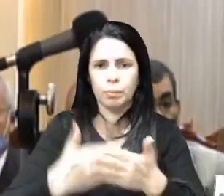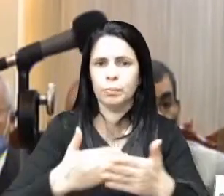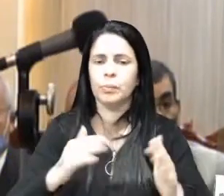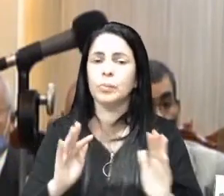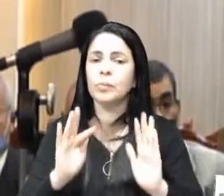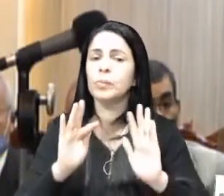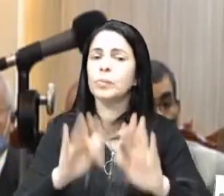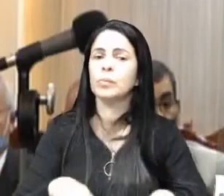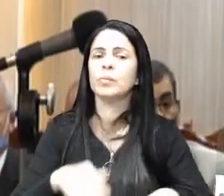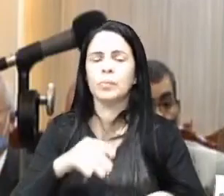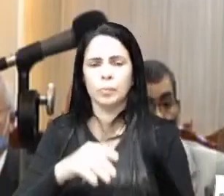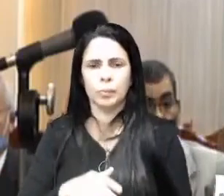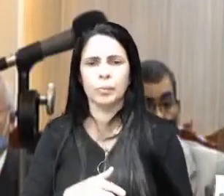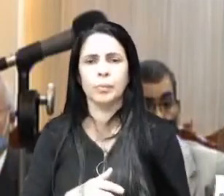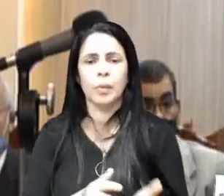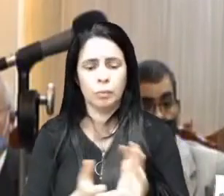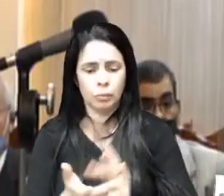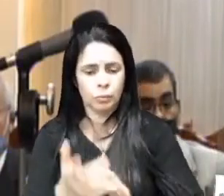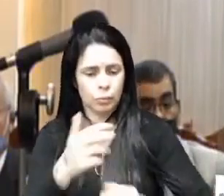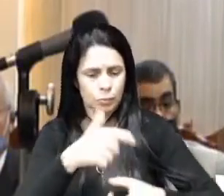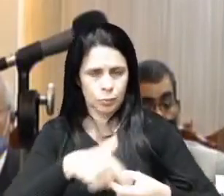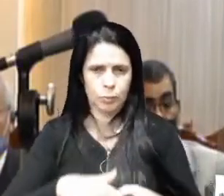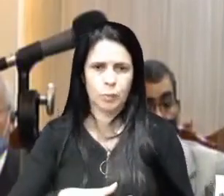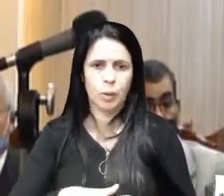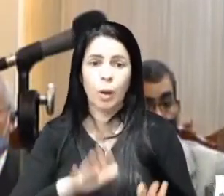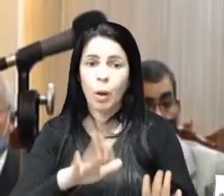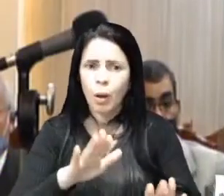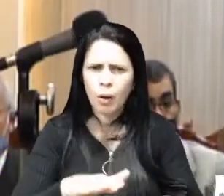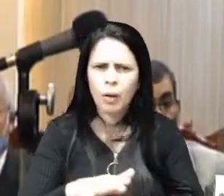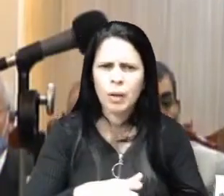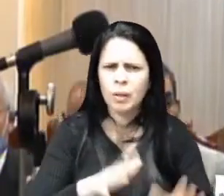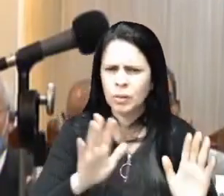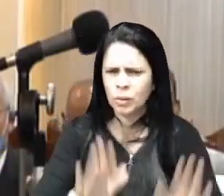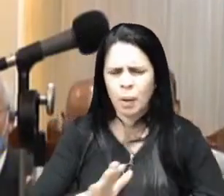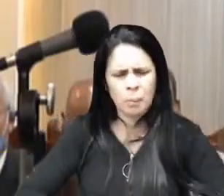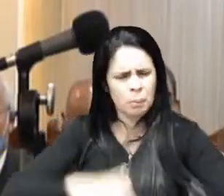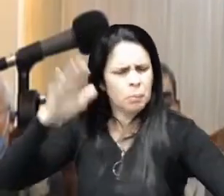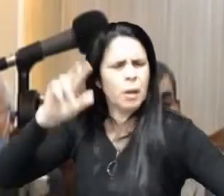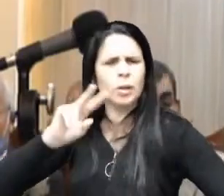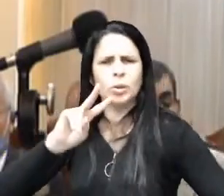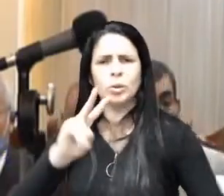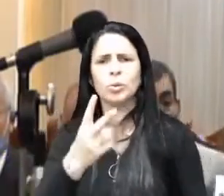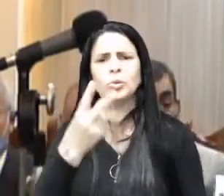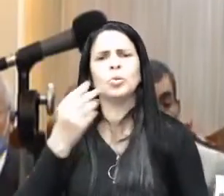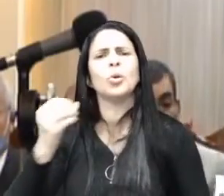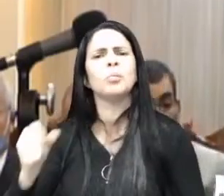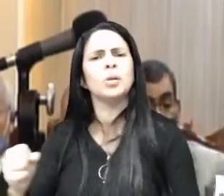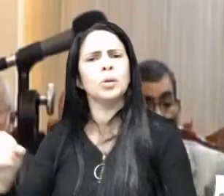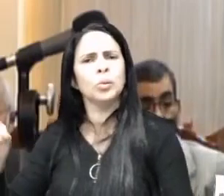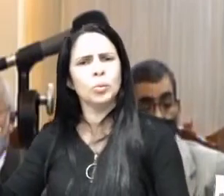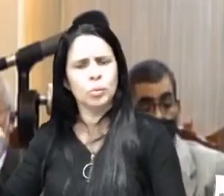bom. Já se passaram quase 2000 anos, ou já passa de 2000 anos.